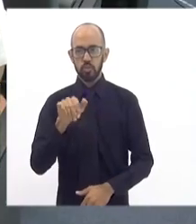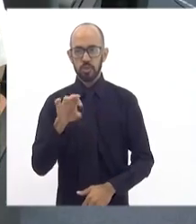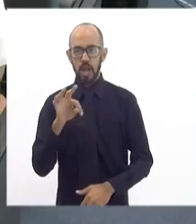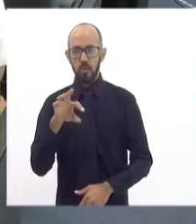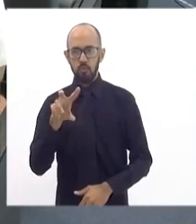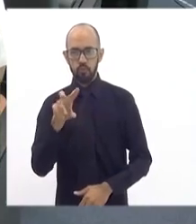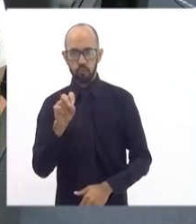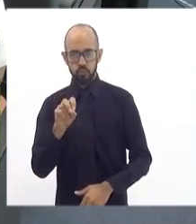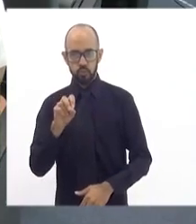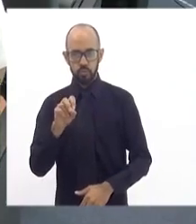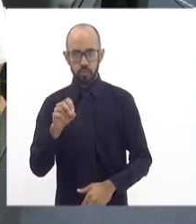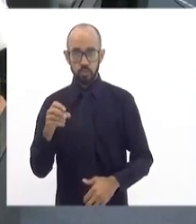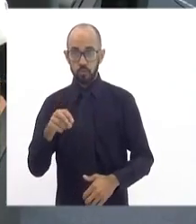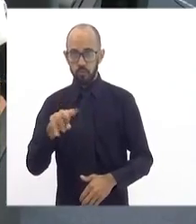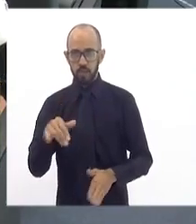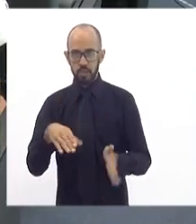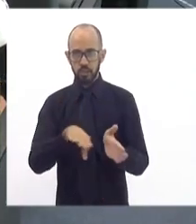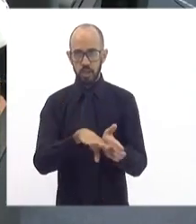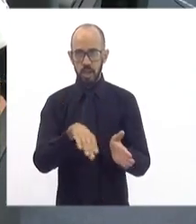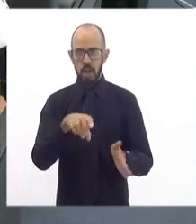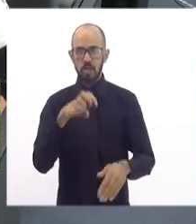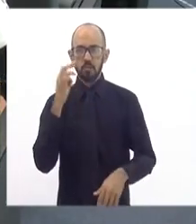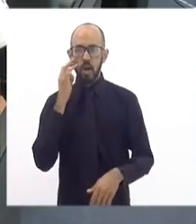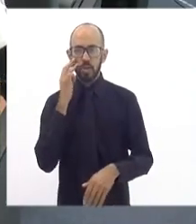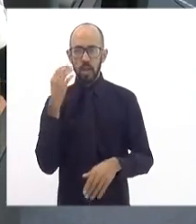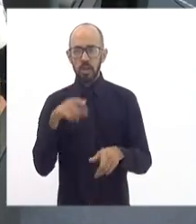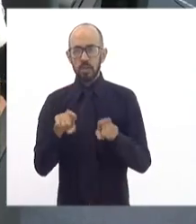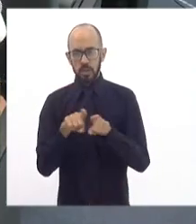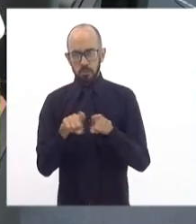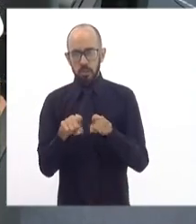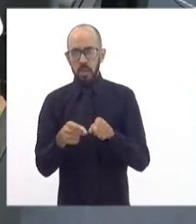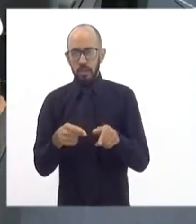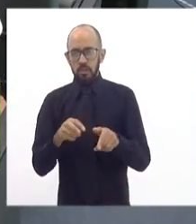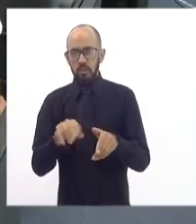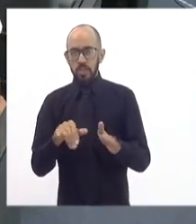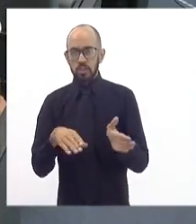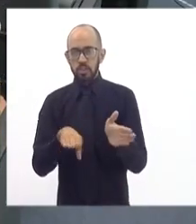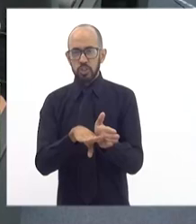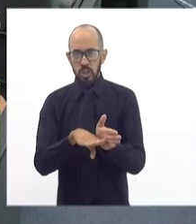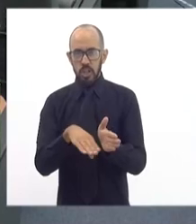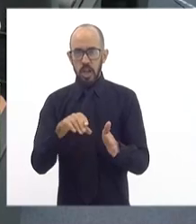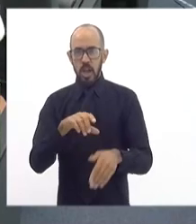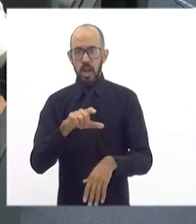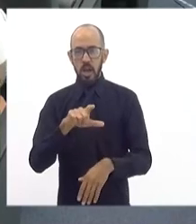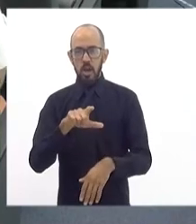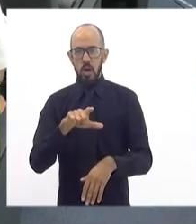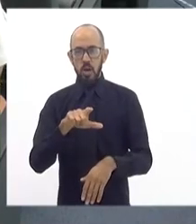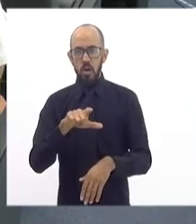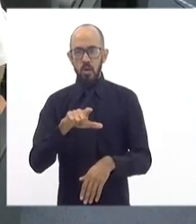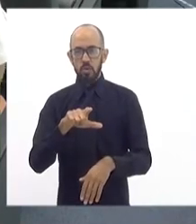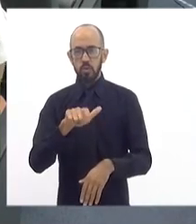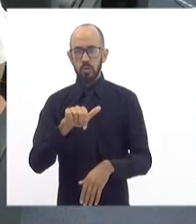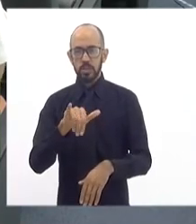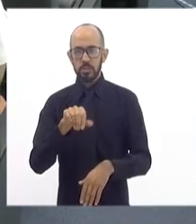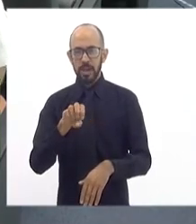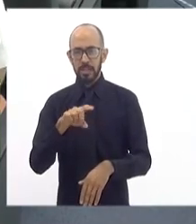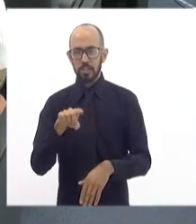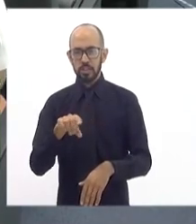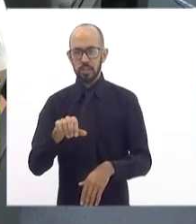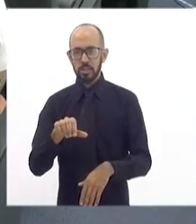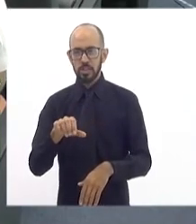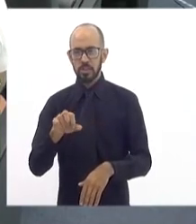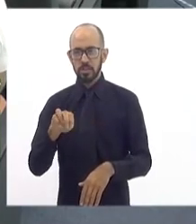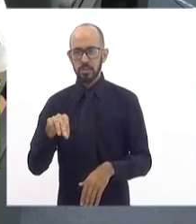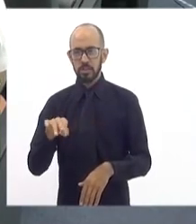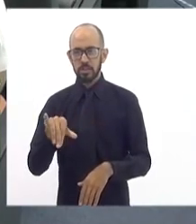está a caminho Oi Valdete Carneiro também já está a caminho dos Martins eu não consegui ter contato Marcelo